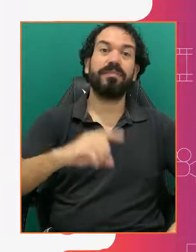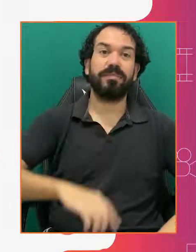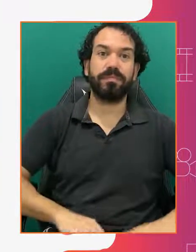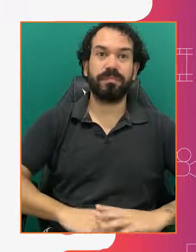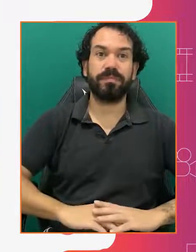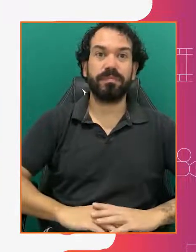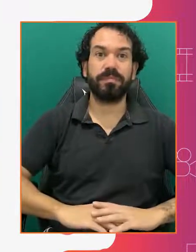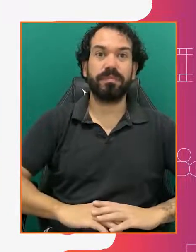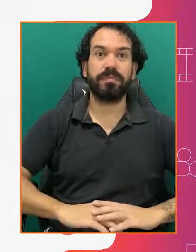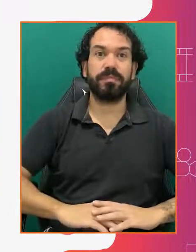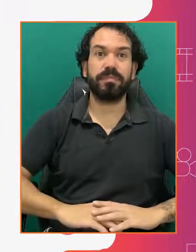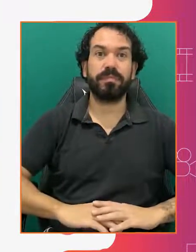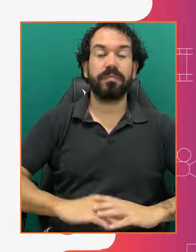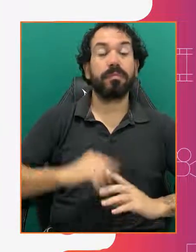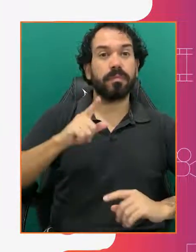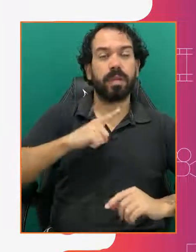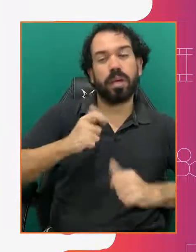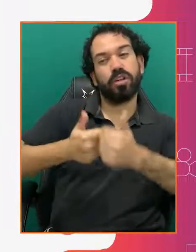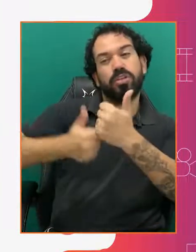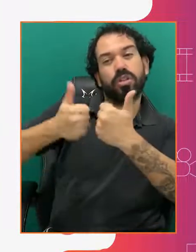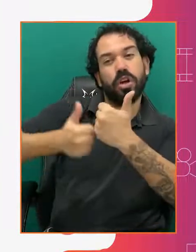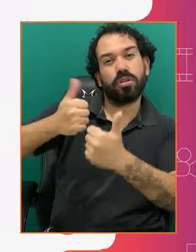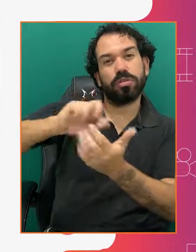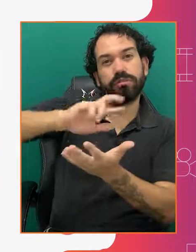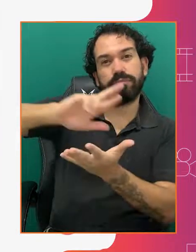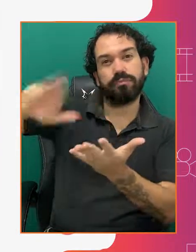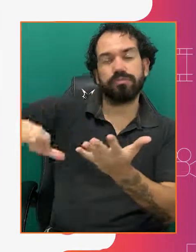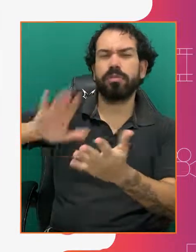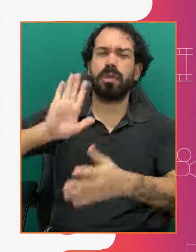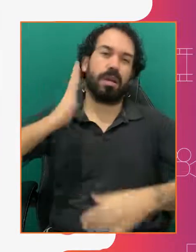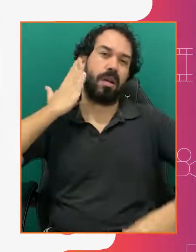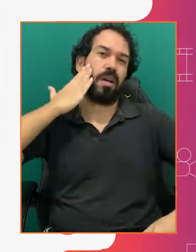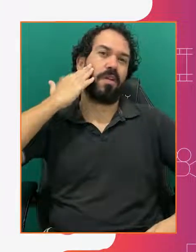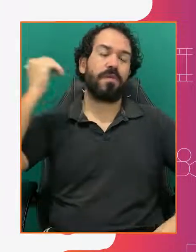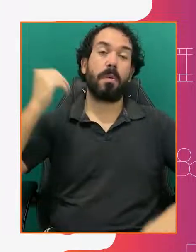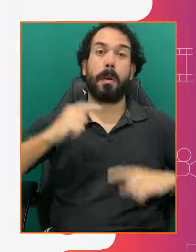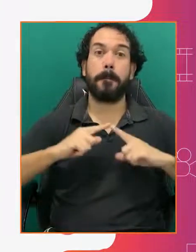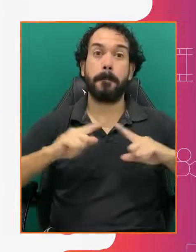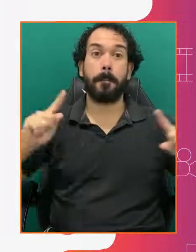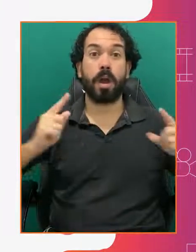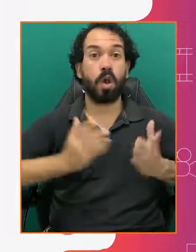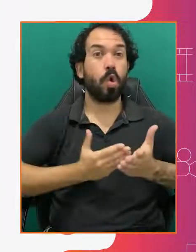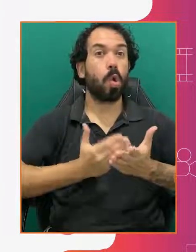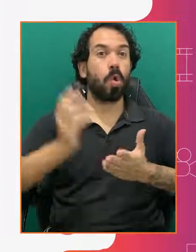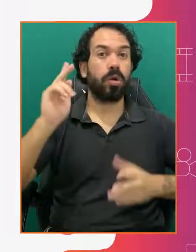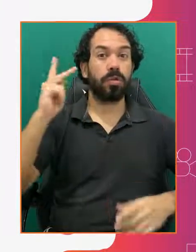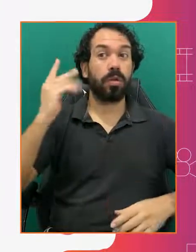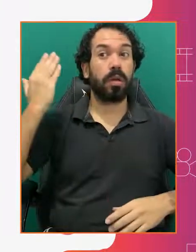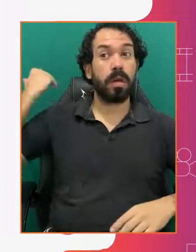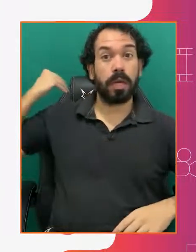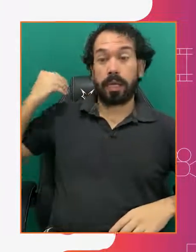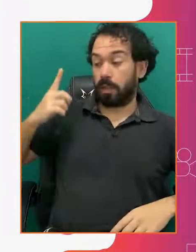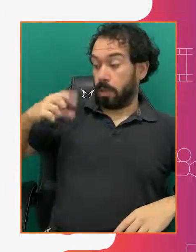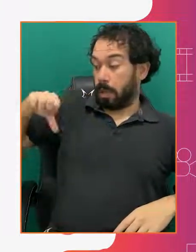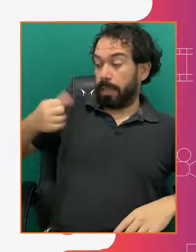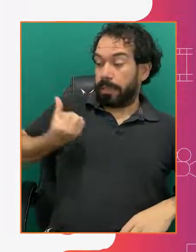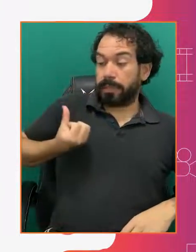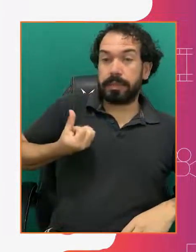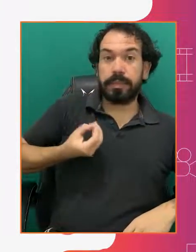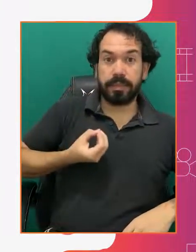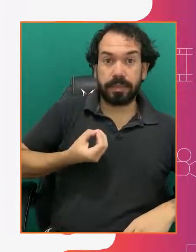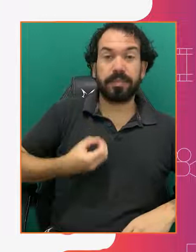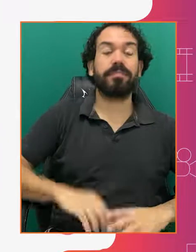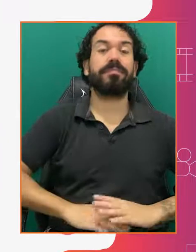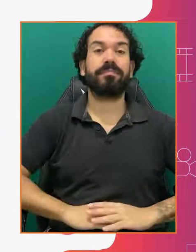deixar de falar de alguns jogos que hoje em dia são super populares, mas que iniciaram sua história na década de 60.